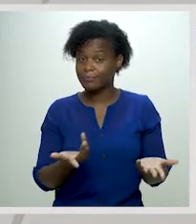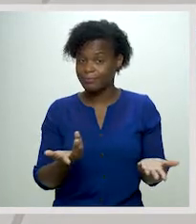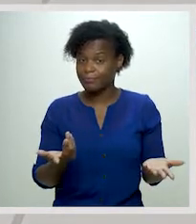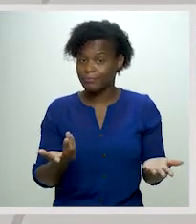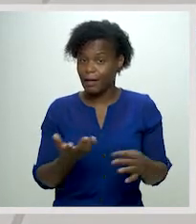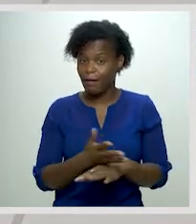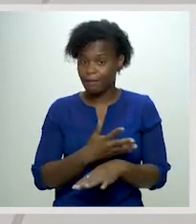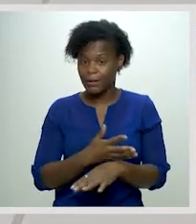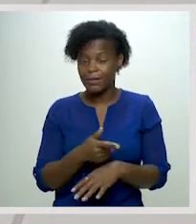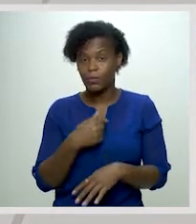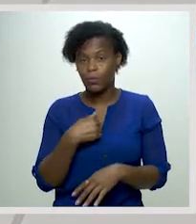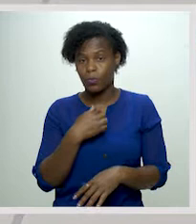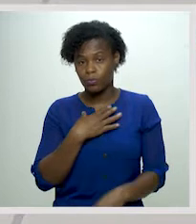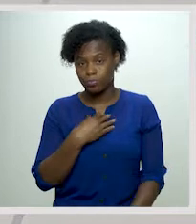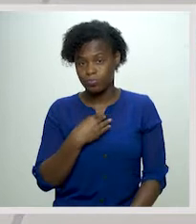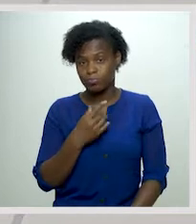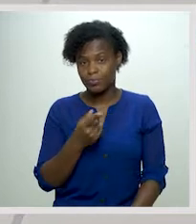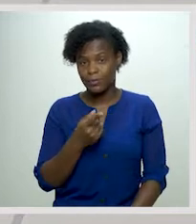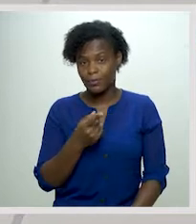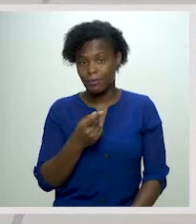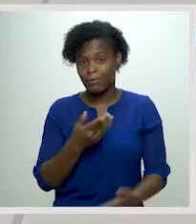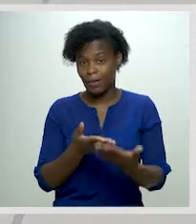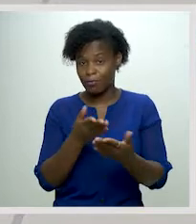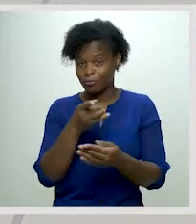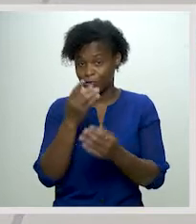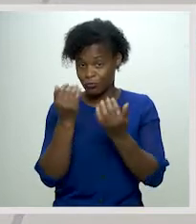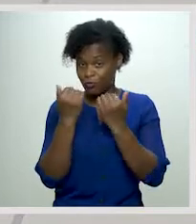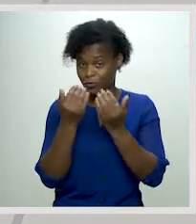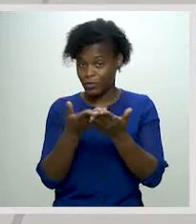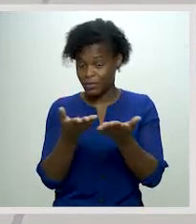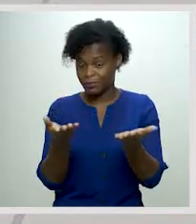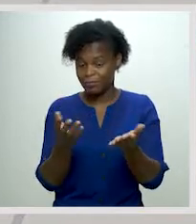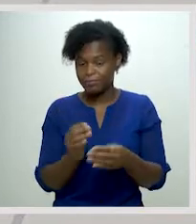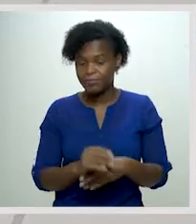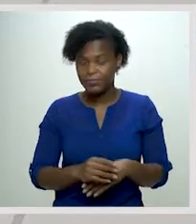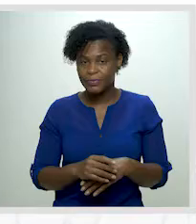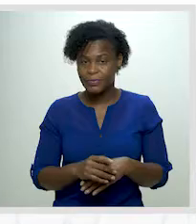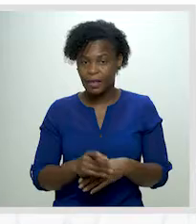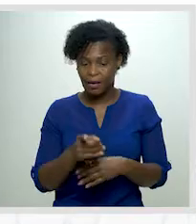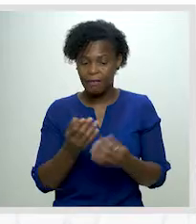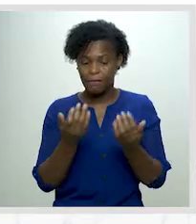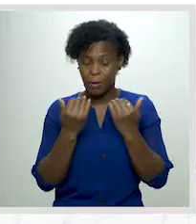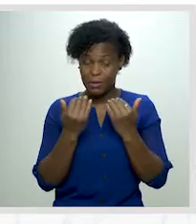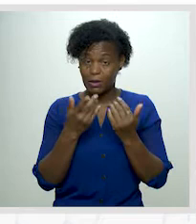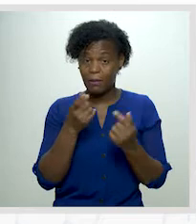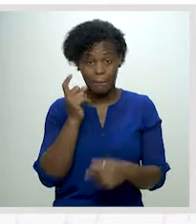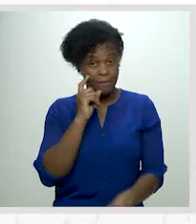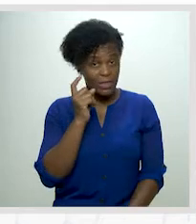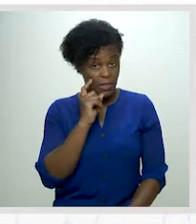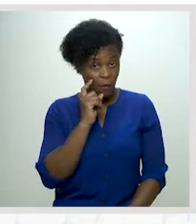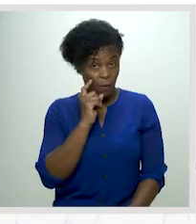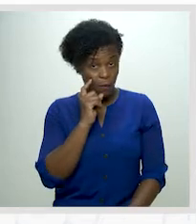dita, gostaria de o deixar com uma dica. Essa dica: a